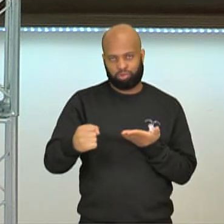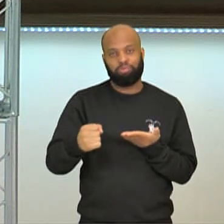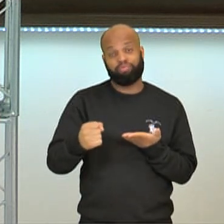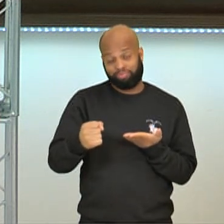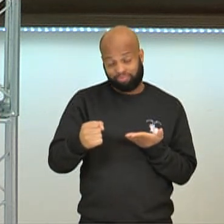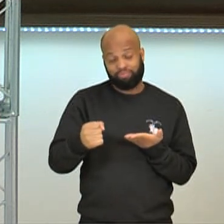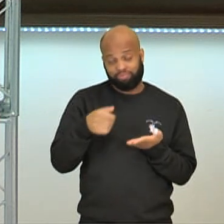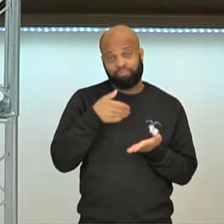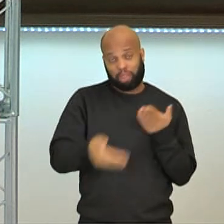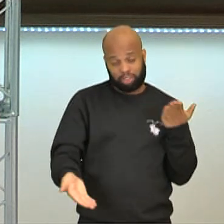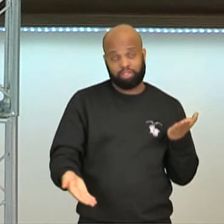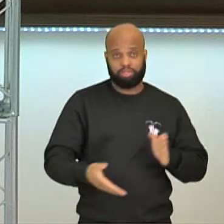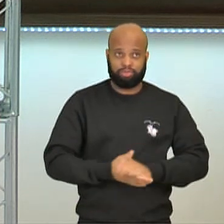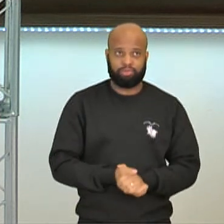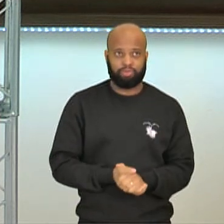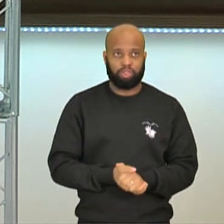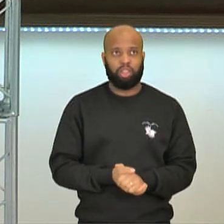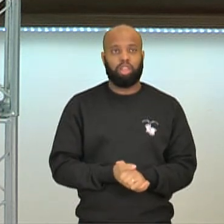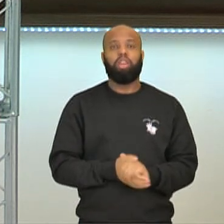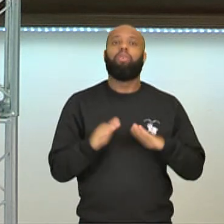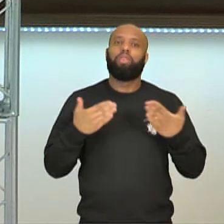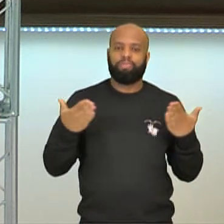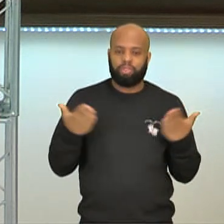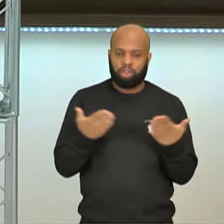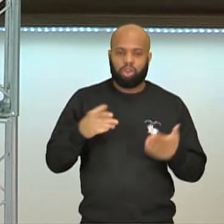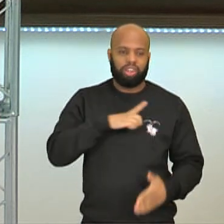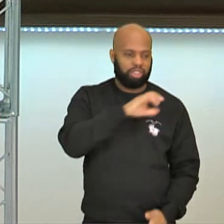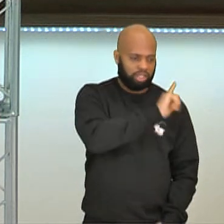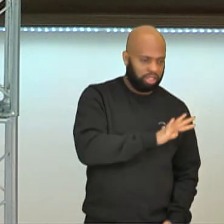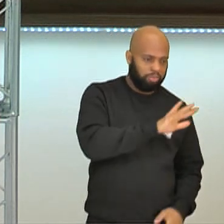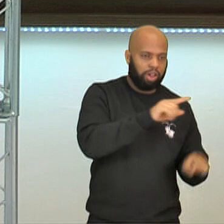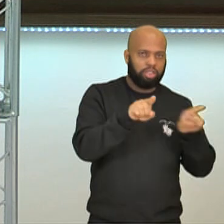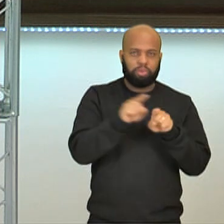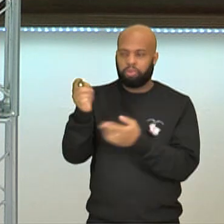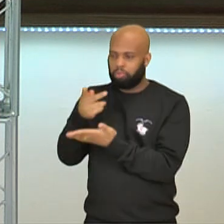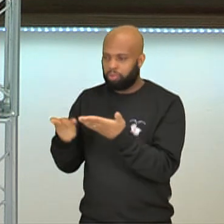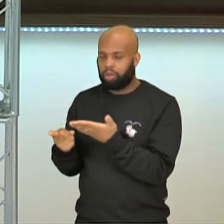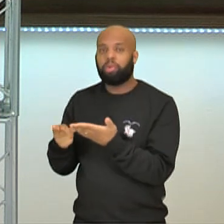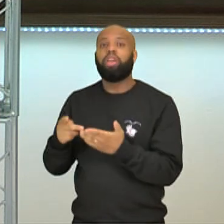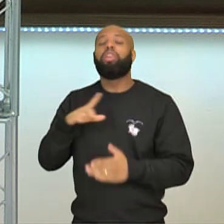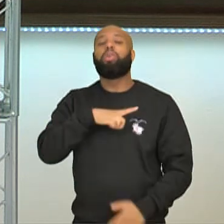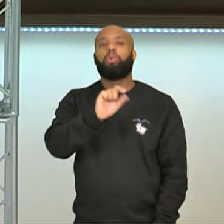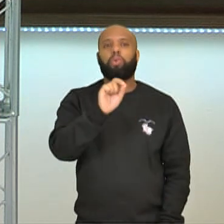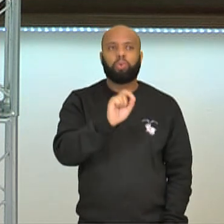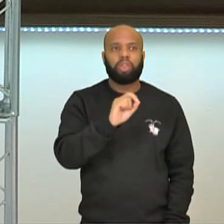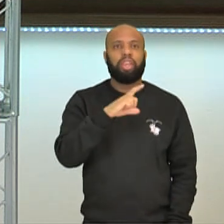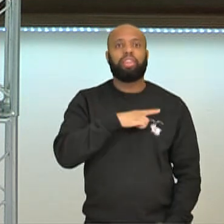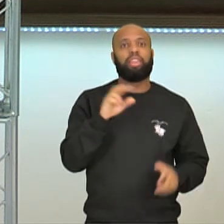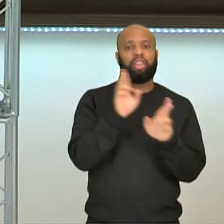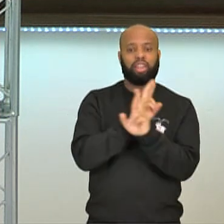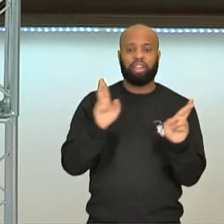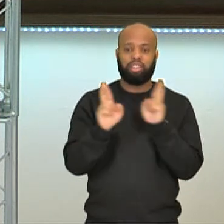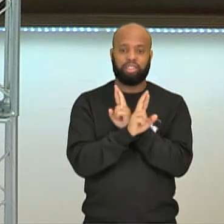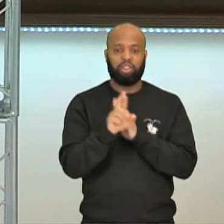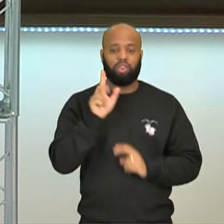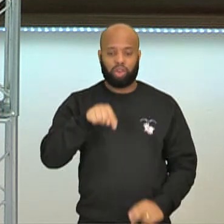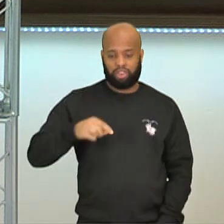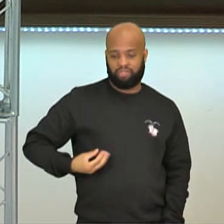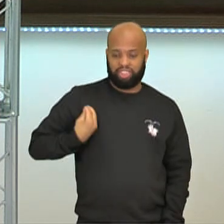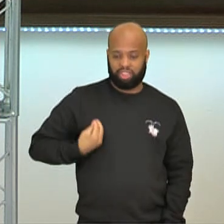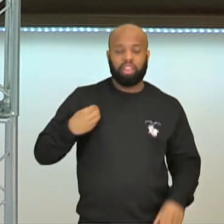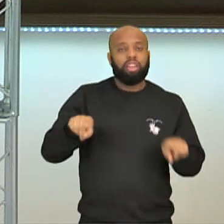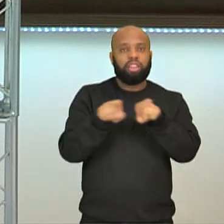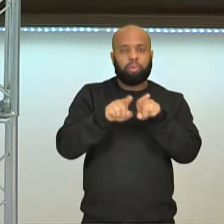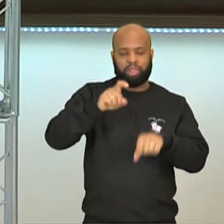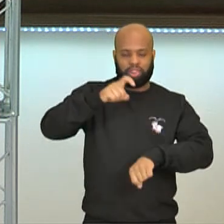para fazer aquilo que você queria. Então aqui, tanto na imagem quanto no poema, nós temos aí uma relação entre a vida e o